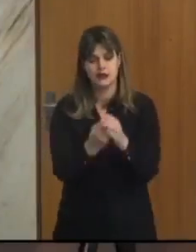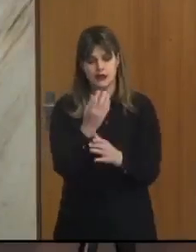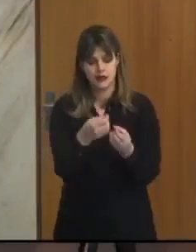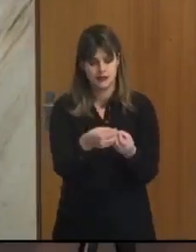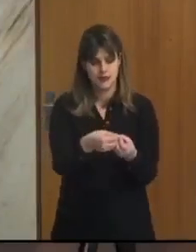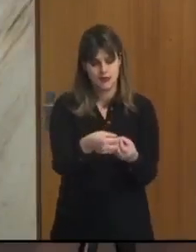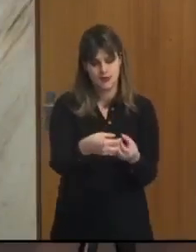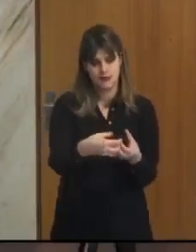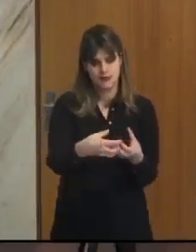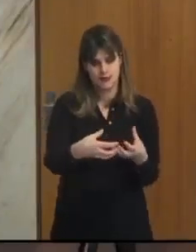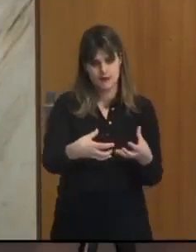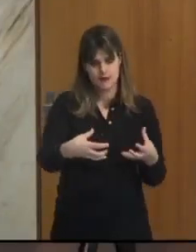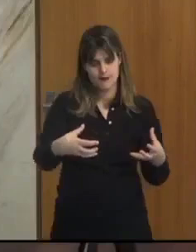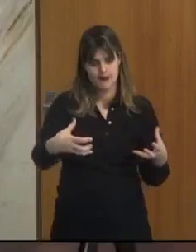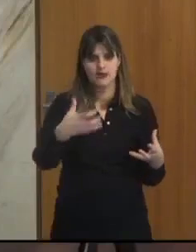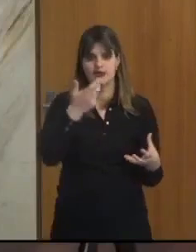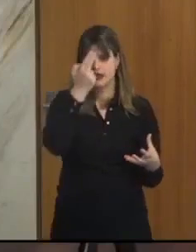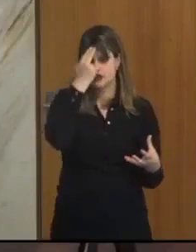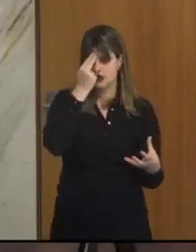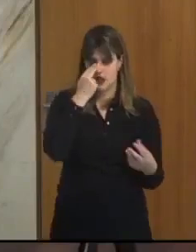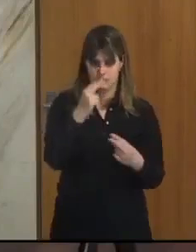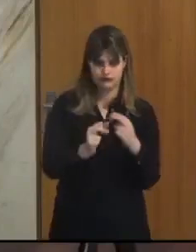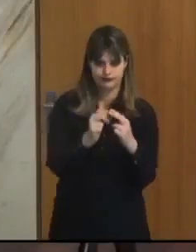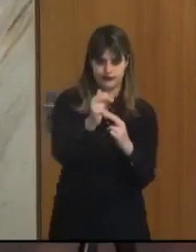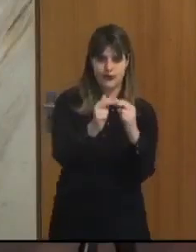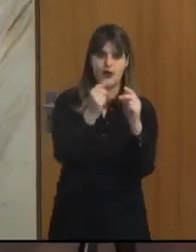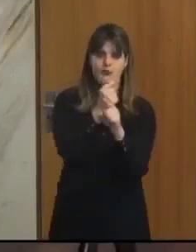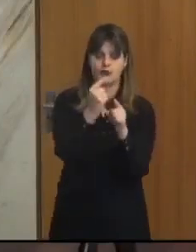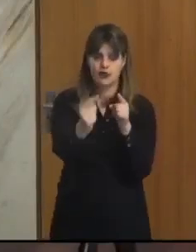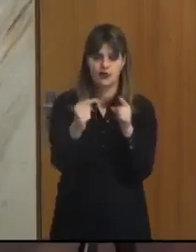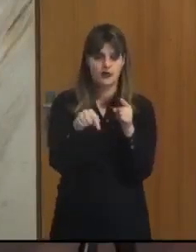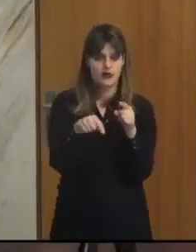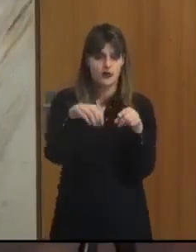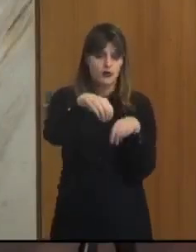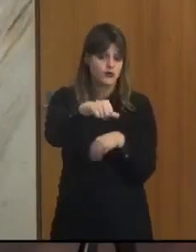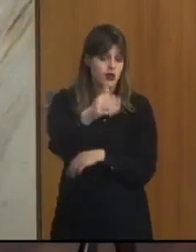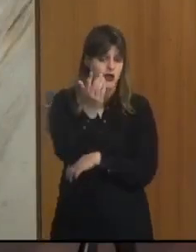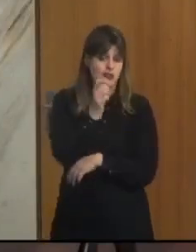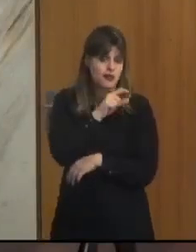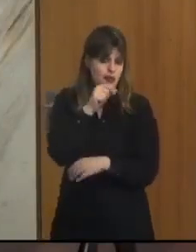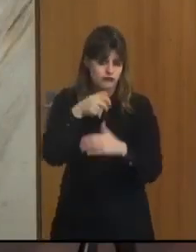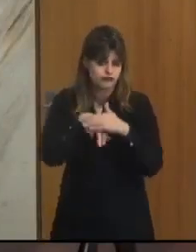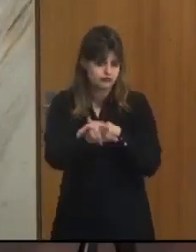próprio fortalecimento da construção do castelo, porque passará a ser um local de fácil acesso, porque